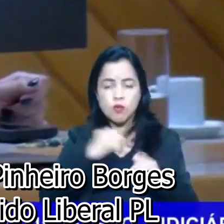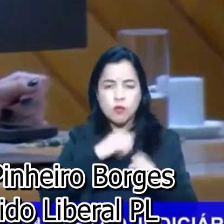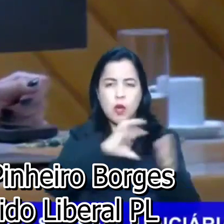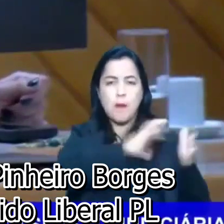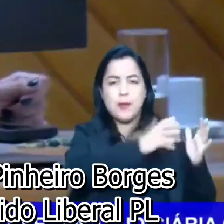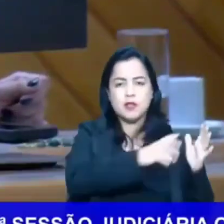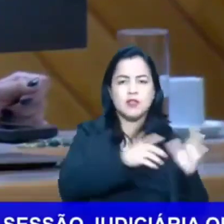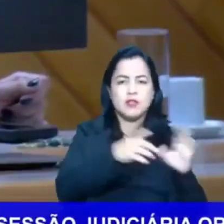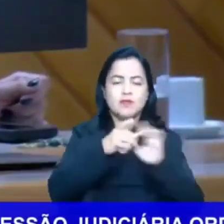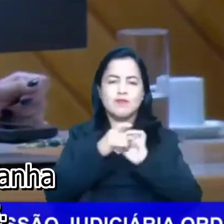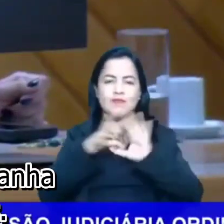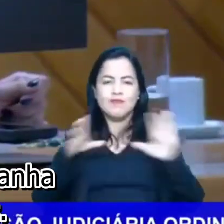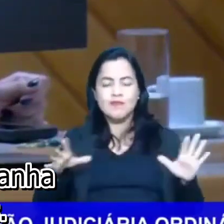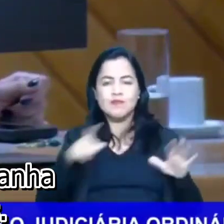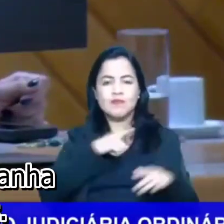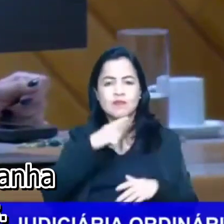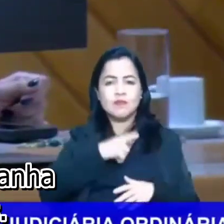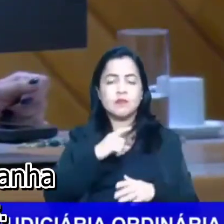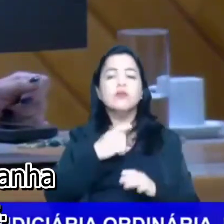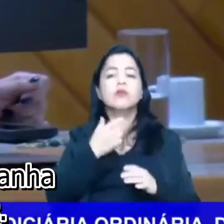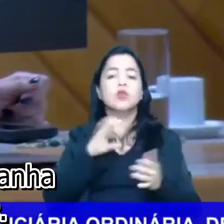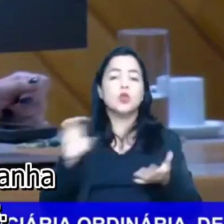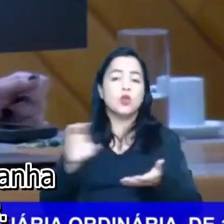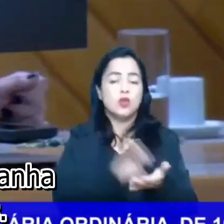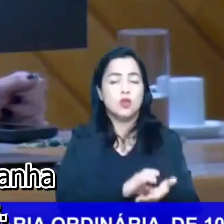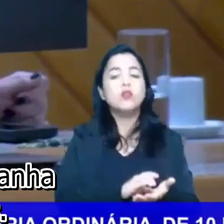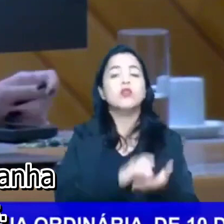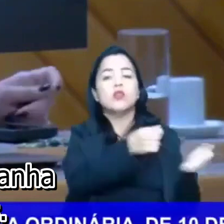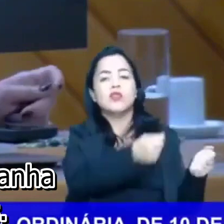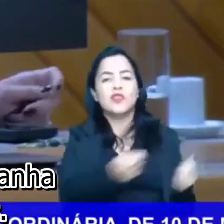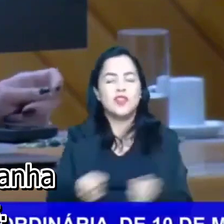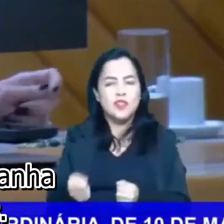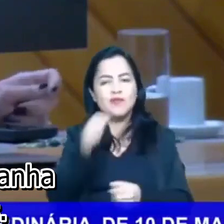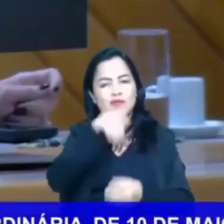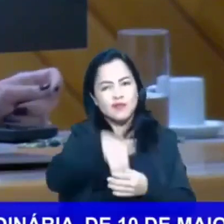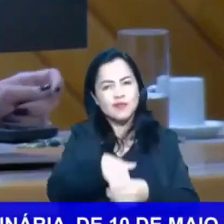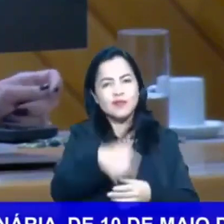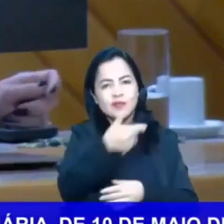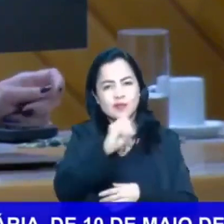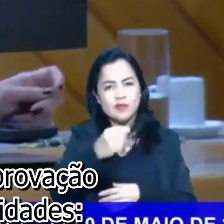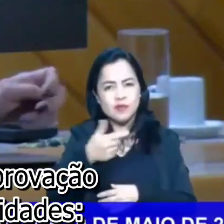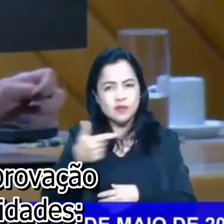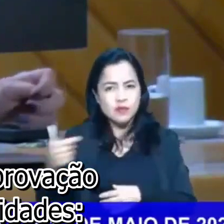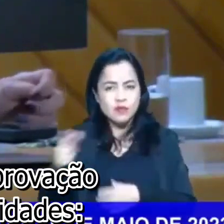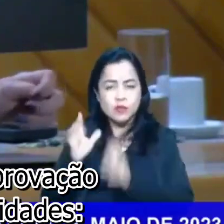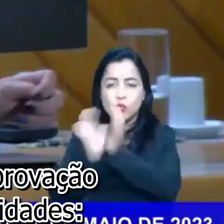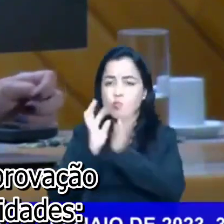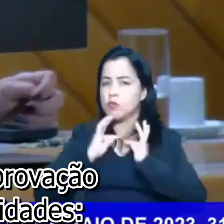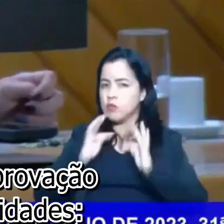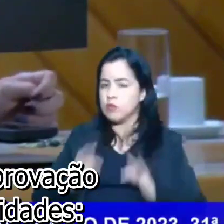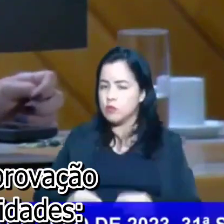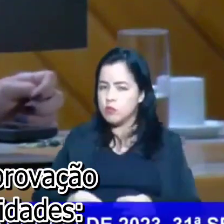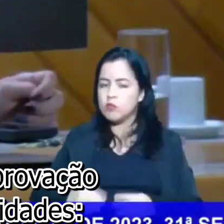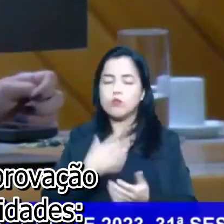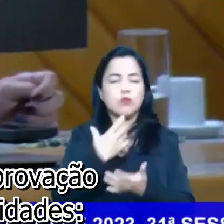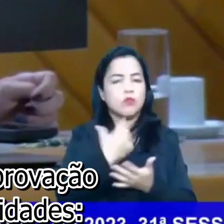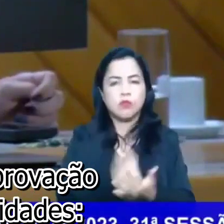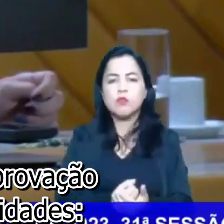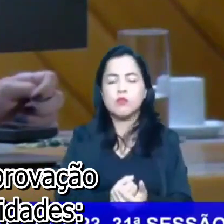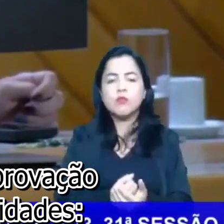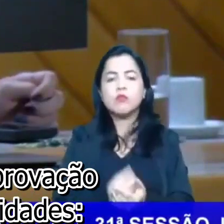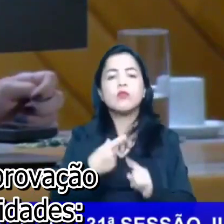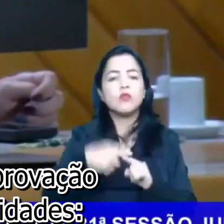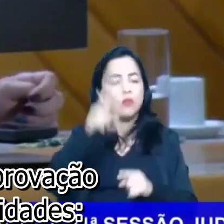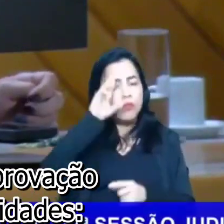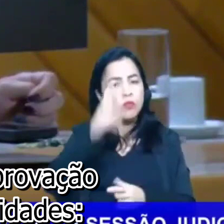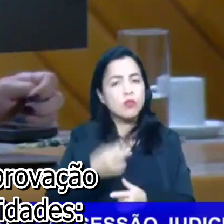PL, referente à aplicação de recurso na campanha das eleições de 2022. O NACEP, em parecer conclusivo, sugeriu desaprovação das contas em